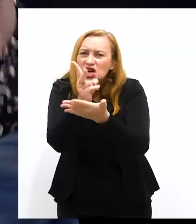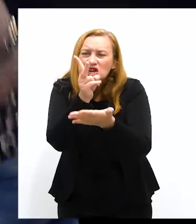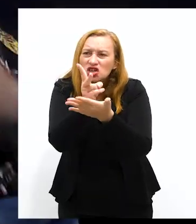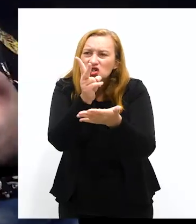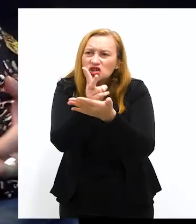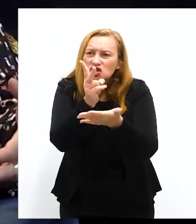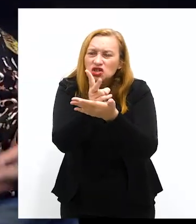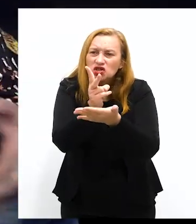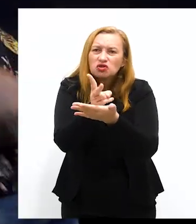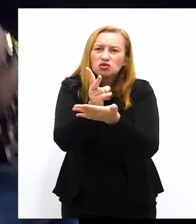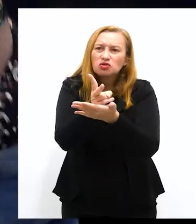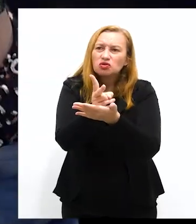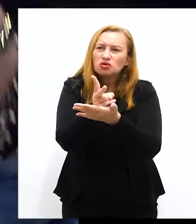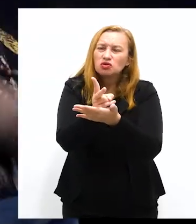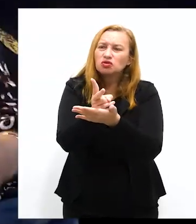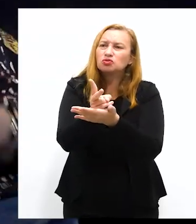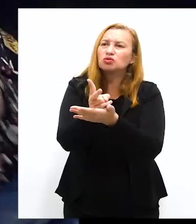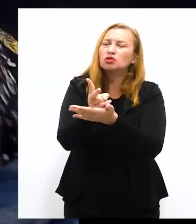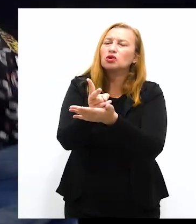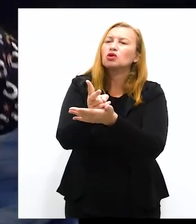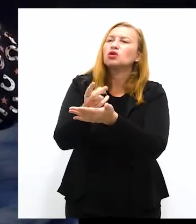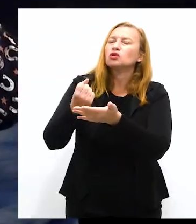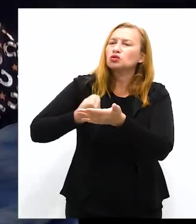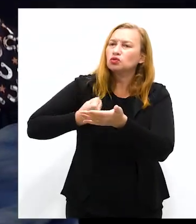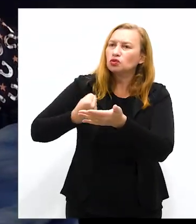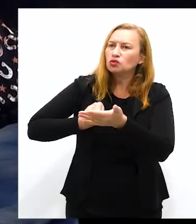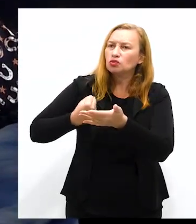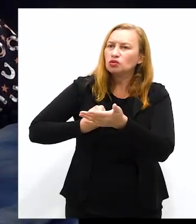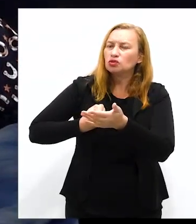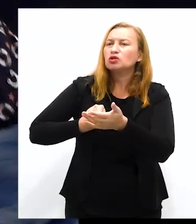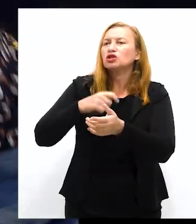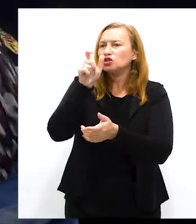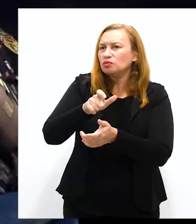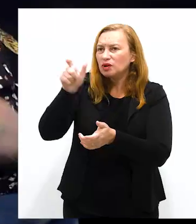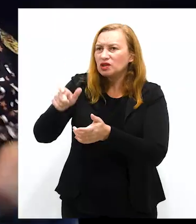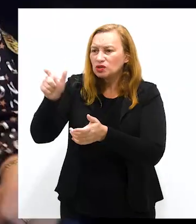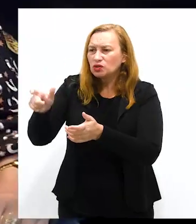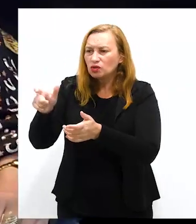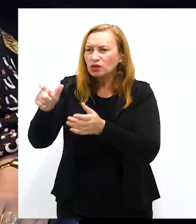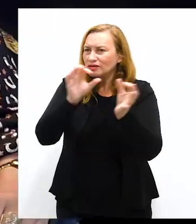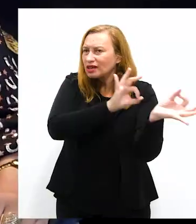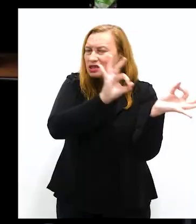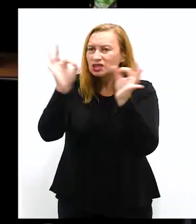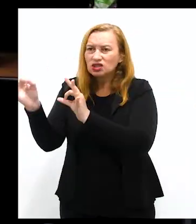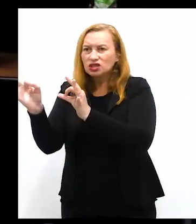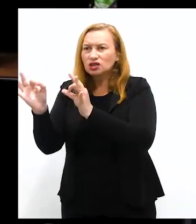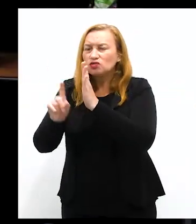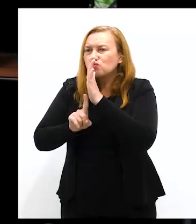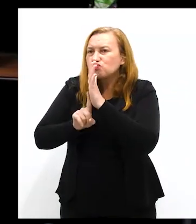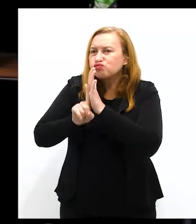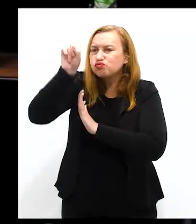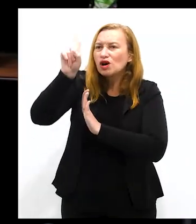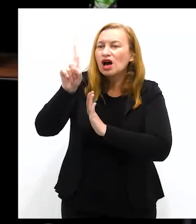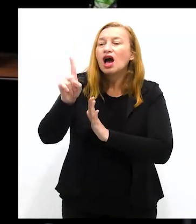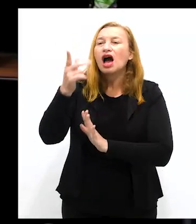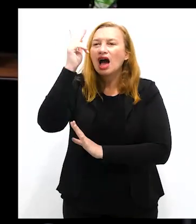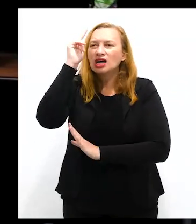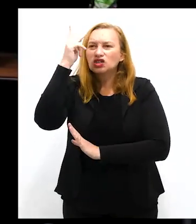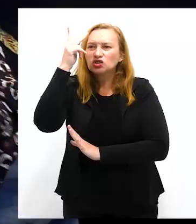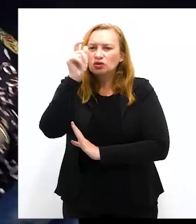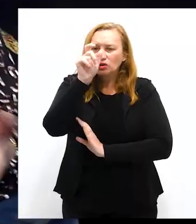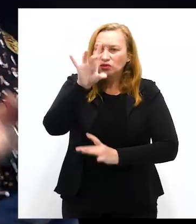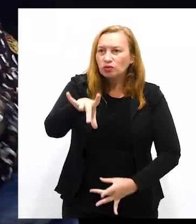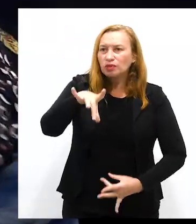a mesma audiência. Quer dizer, as pessoas gostam de saber dessas histórias. Sim. Não é isso? Da história